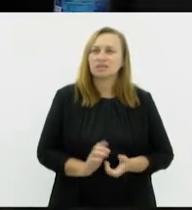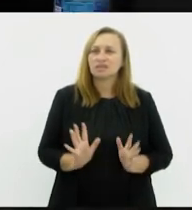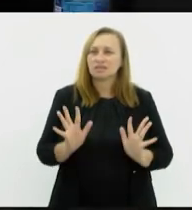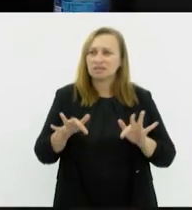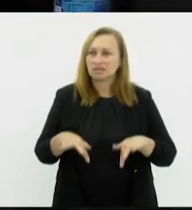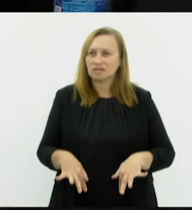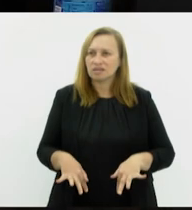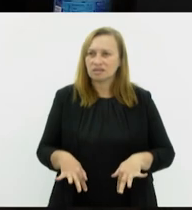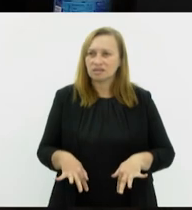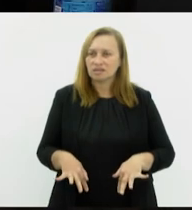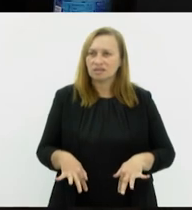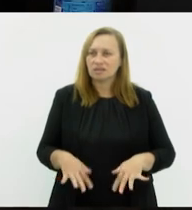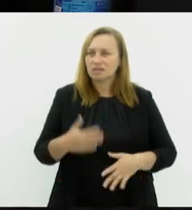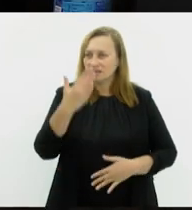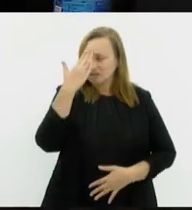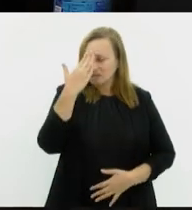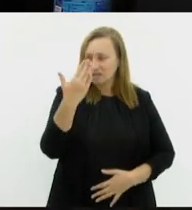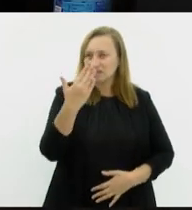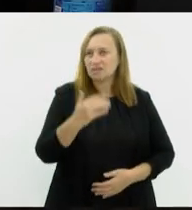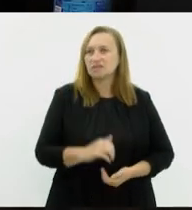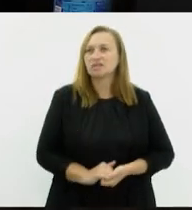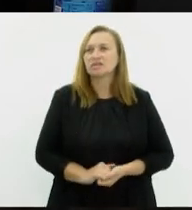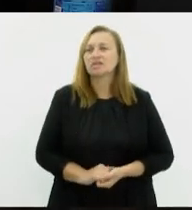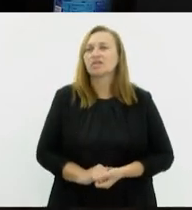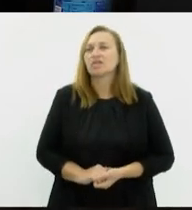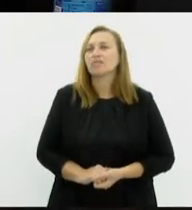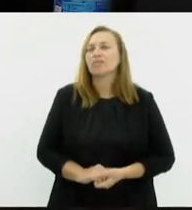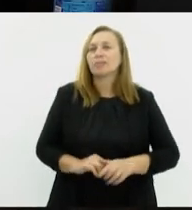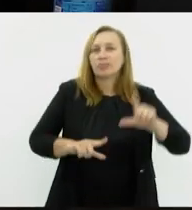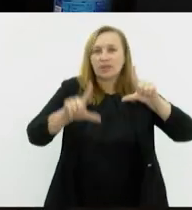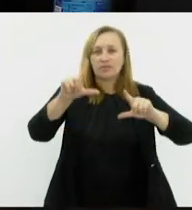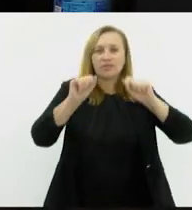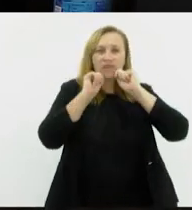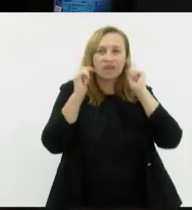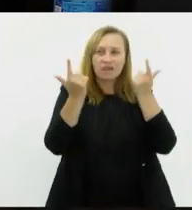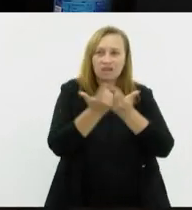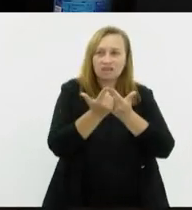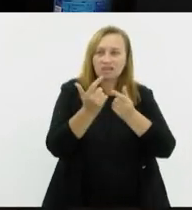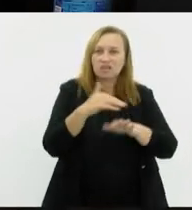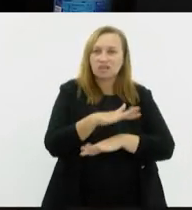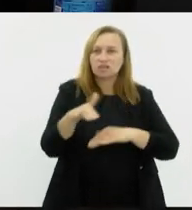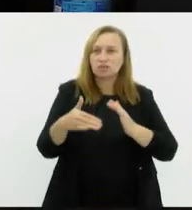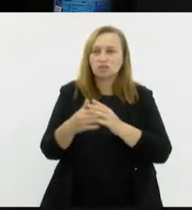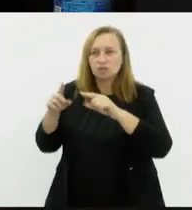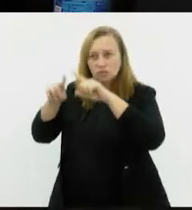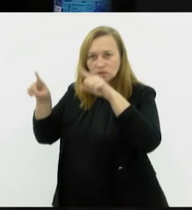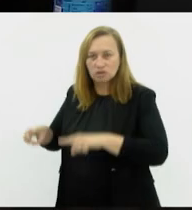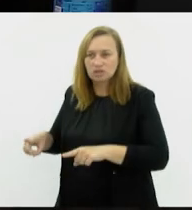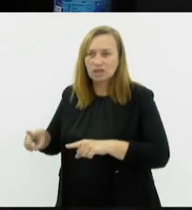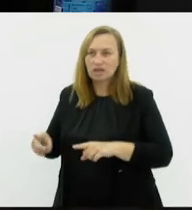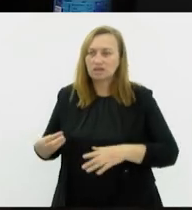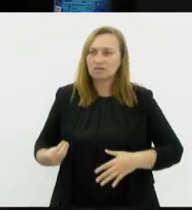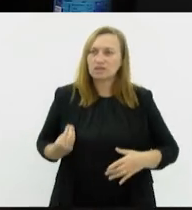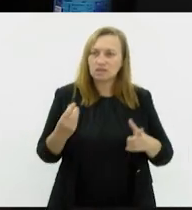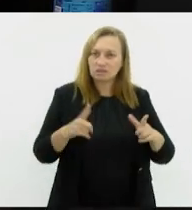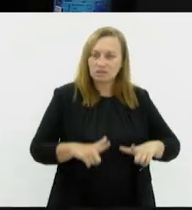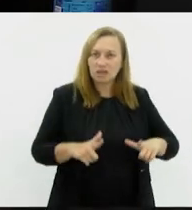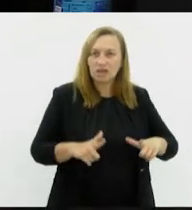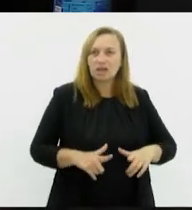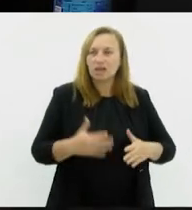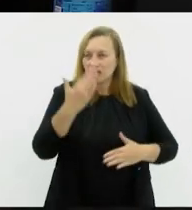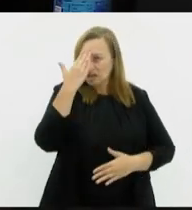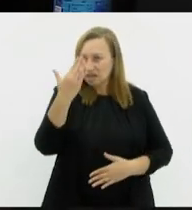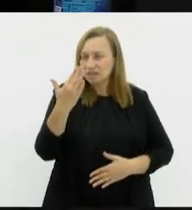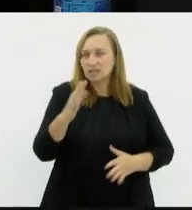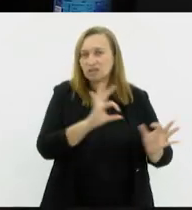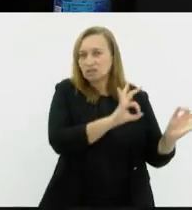encerrada a sessão, quero agradecer a TV Alerj, agradecer a todos os funcionários aqui presentes, agradecer a todos que